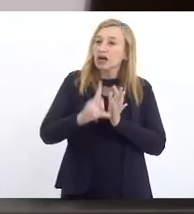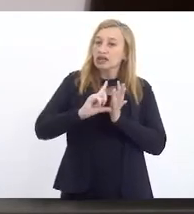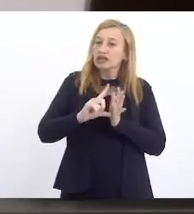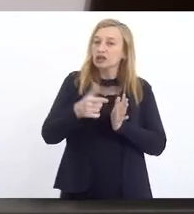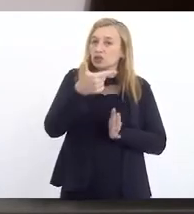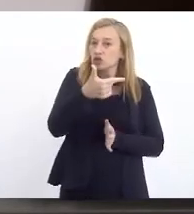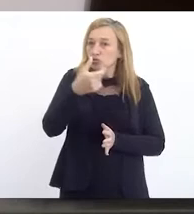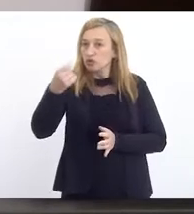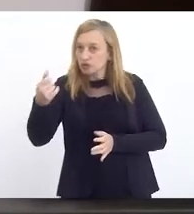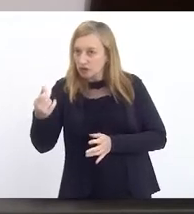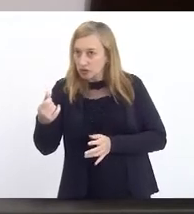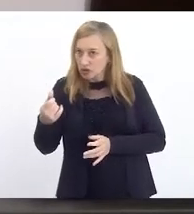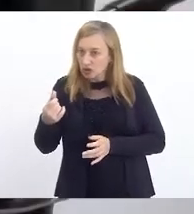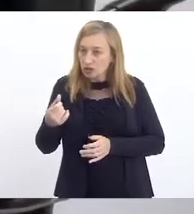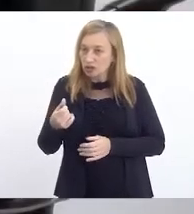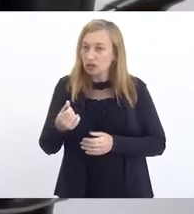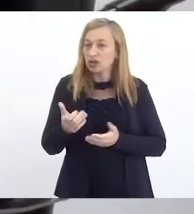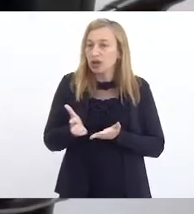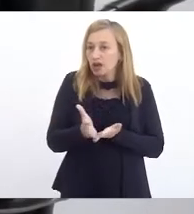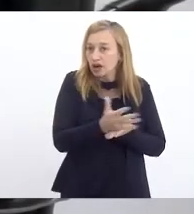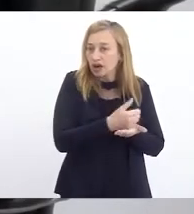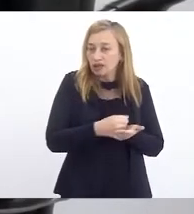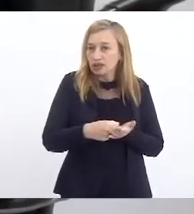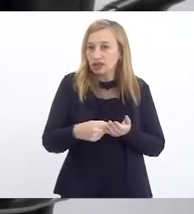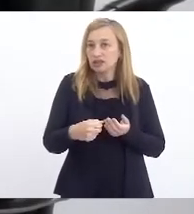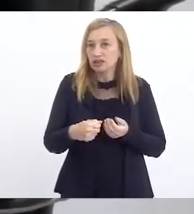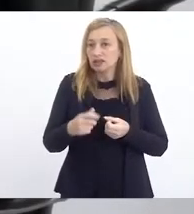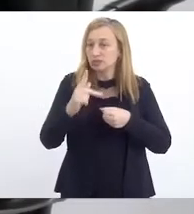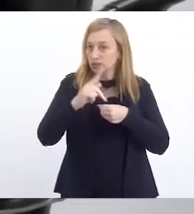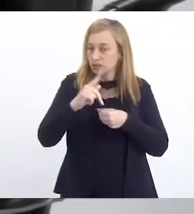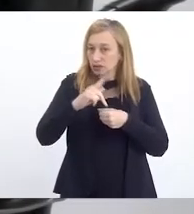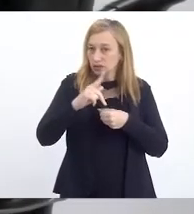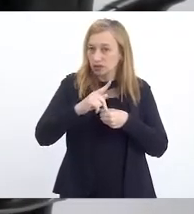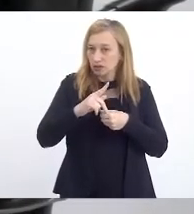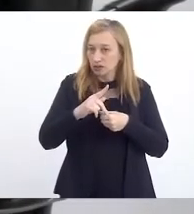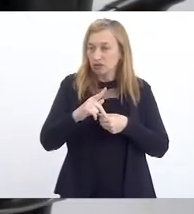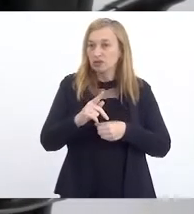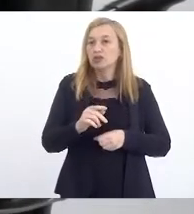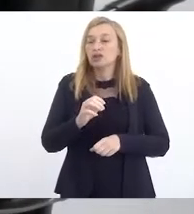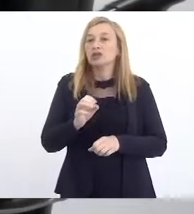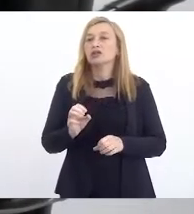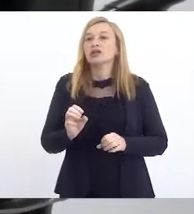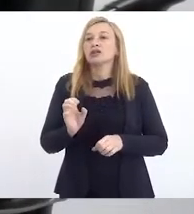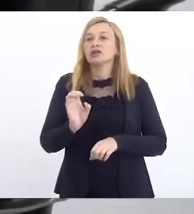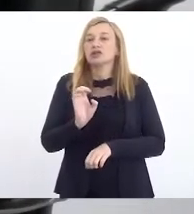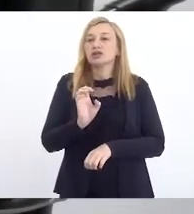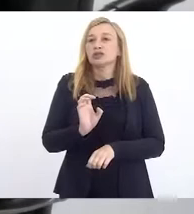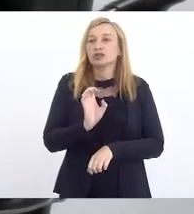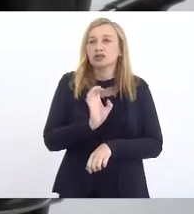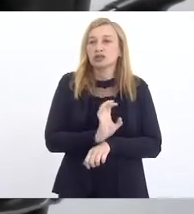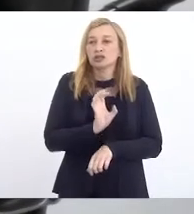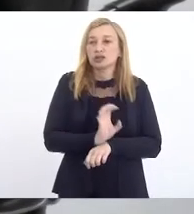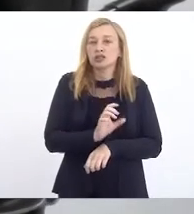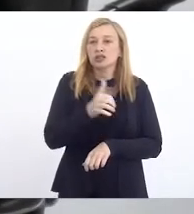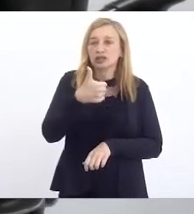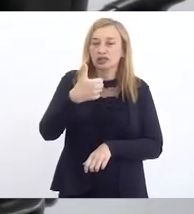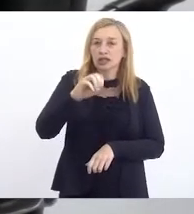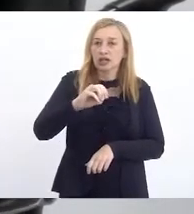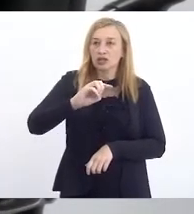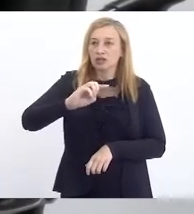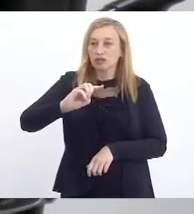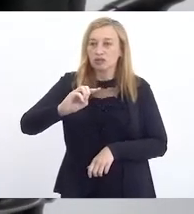2020... A arrecadação de royalties de participação estadual foi 10 bilhões